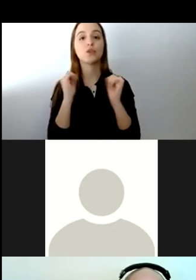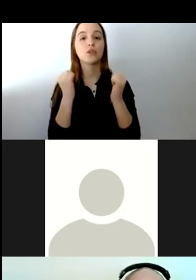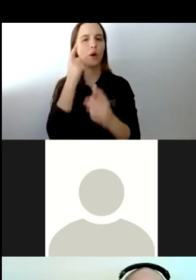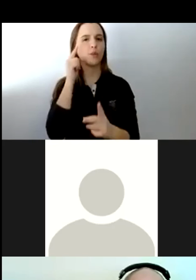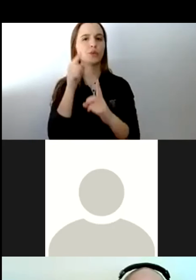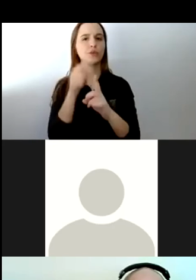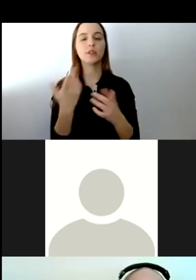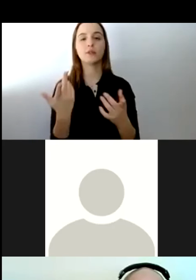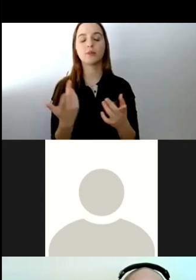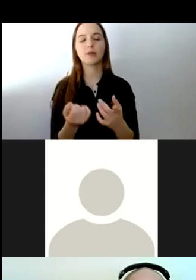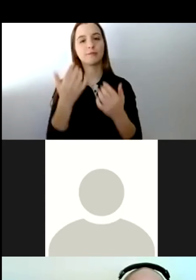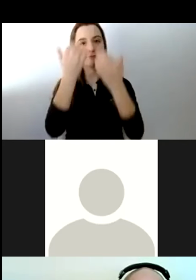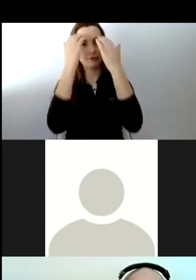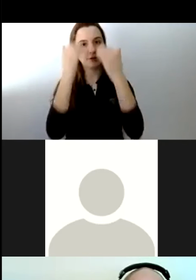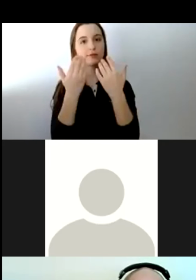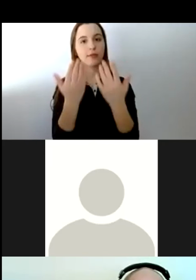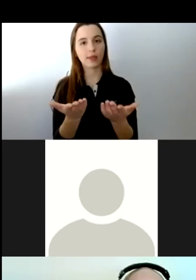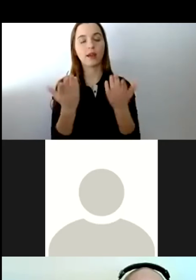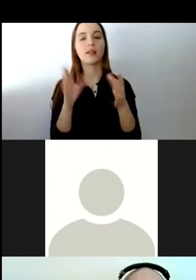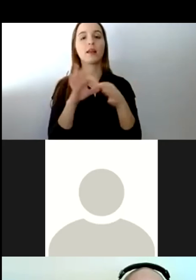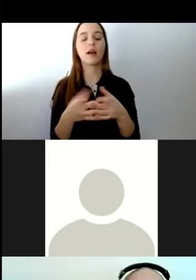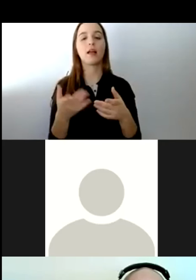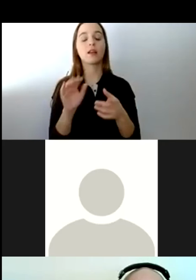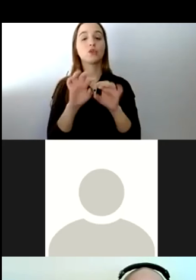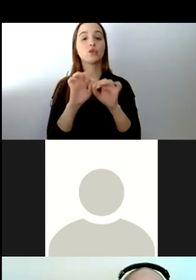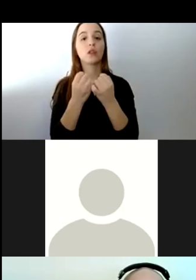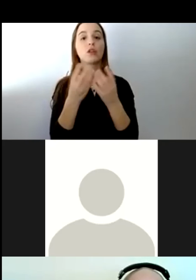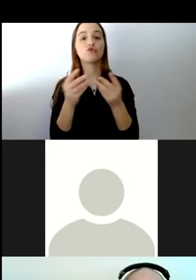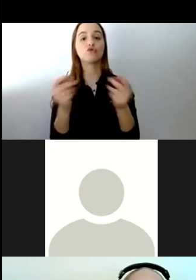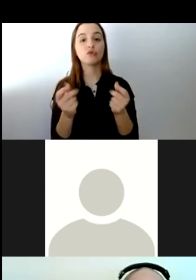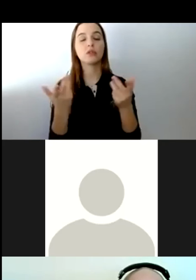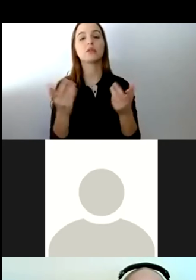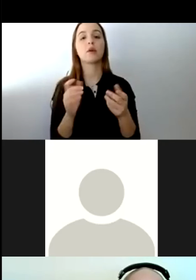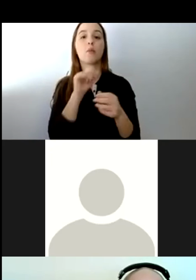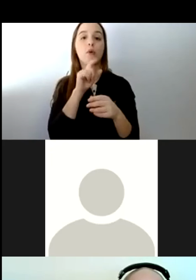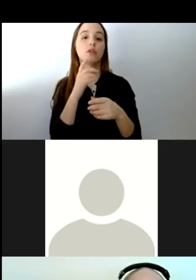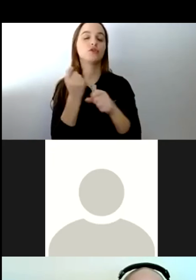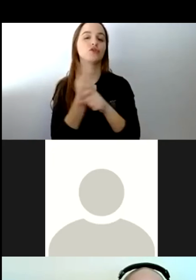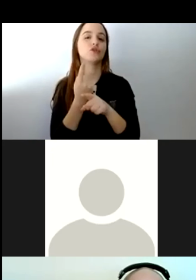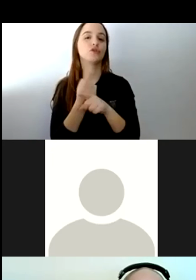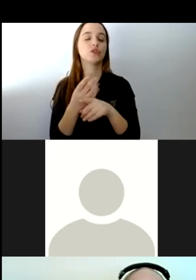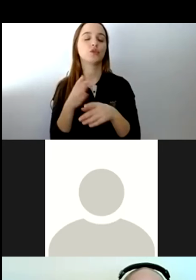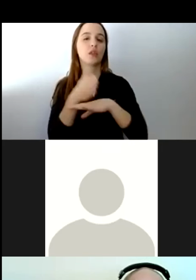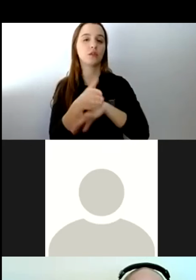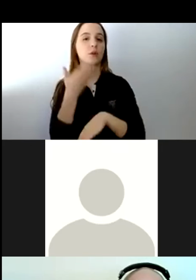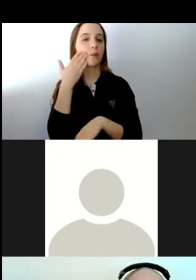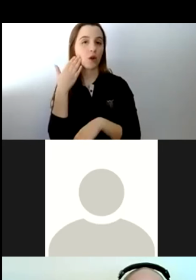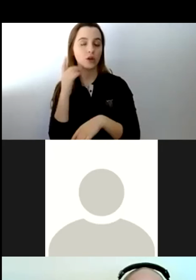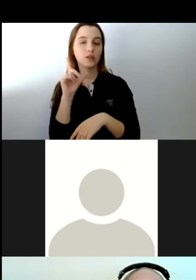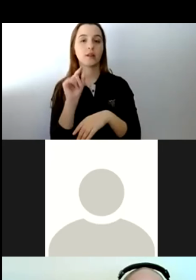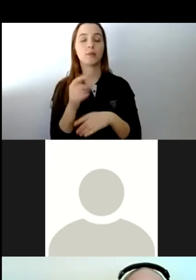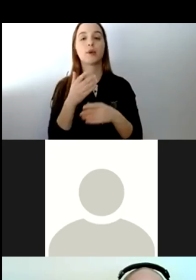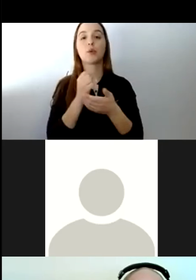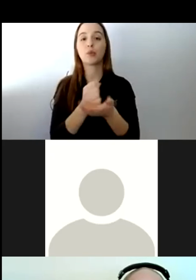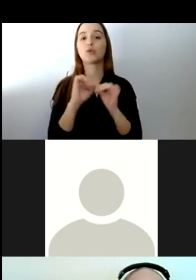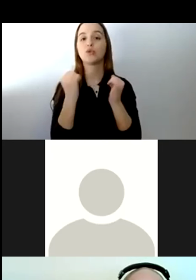dar a conhecer as respostas sociais, como sejam serviços de intervenção precoce e de apoio social, entre outros, no âmbito